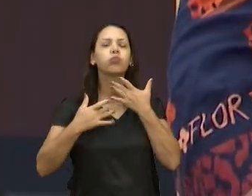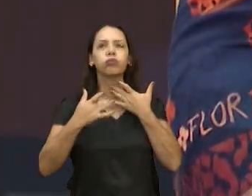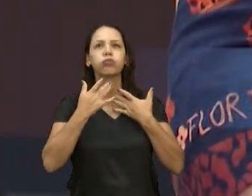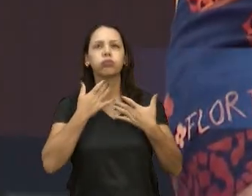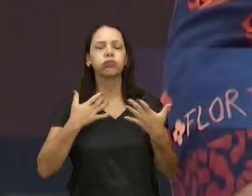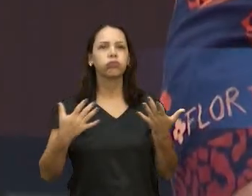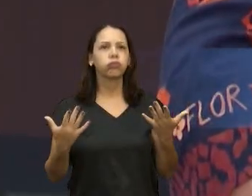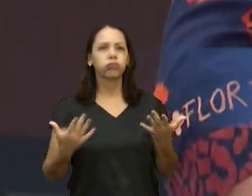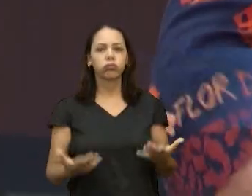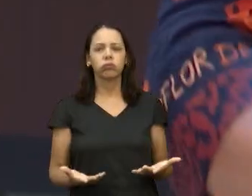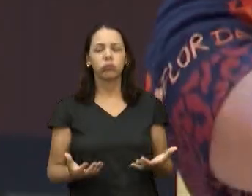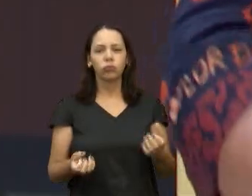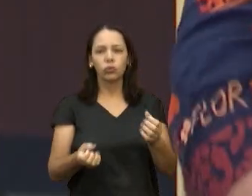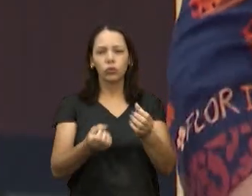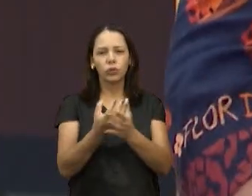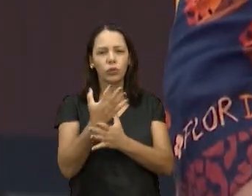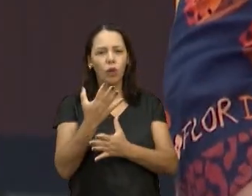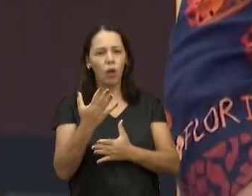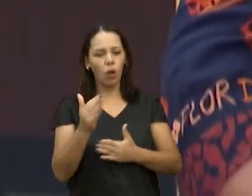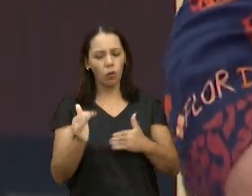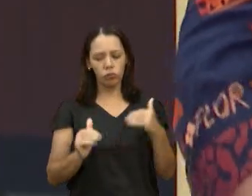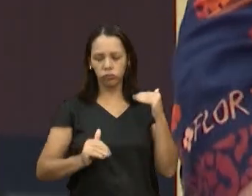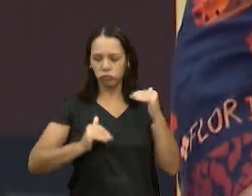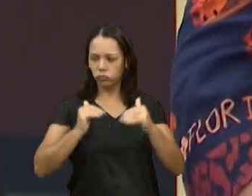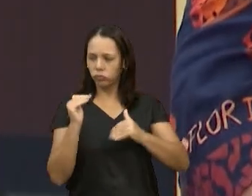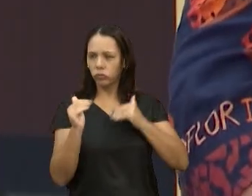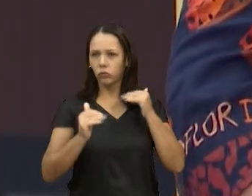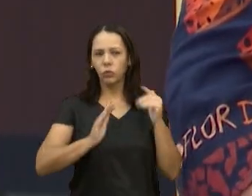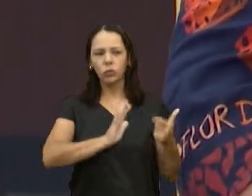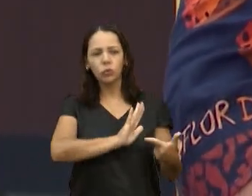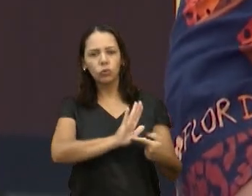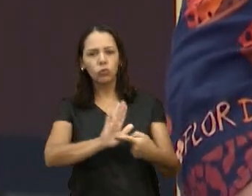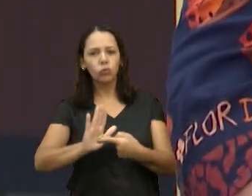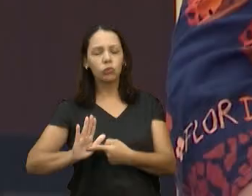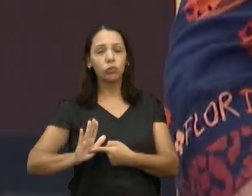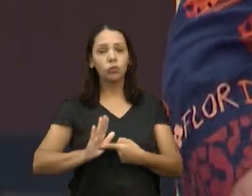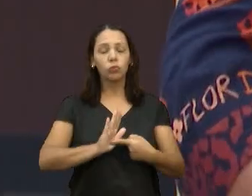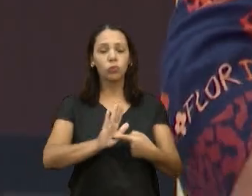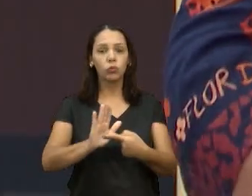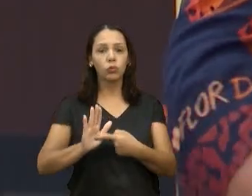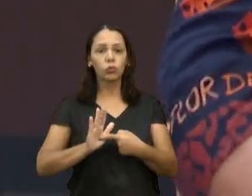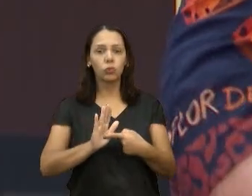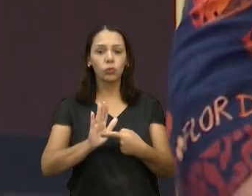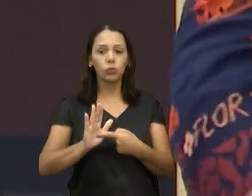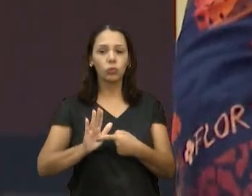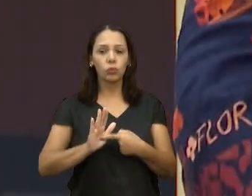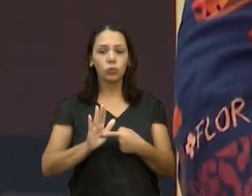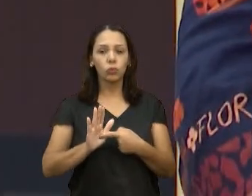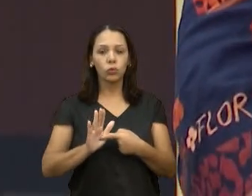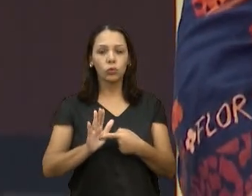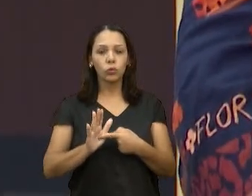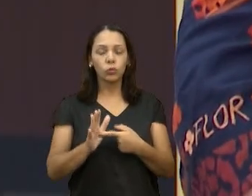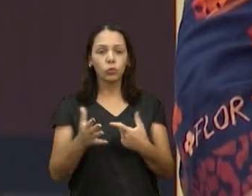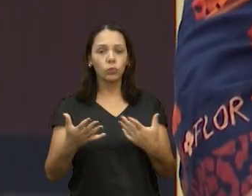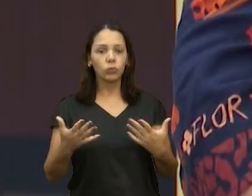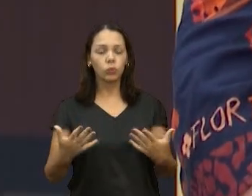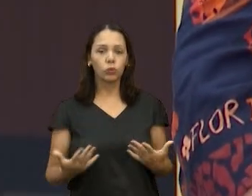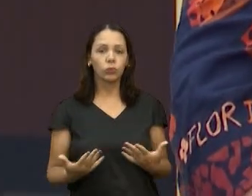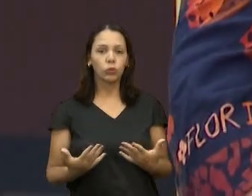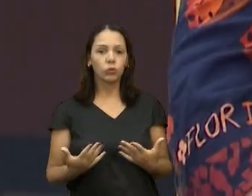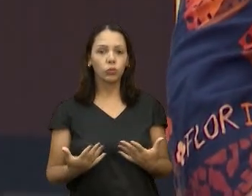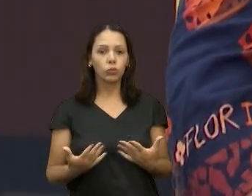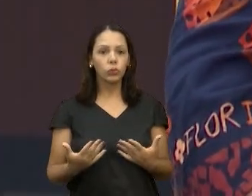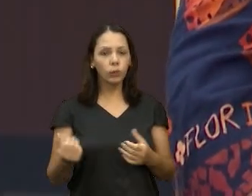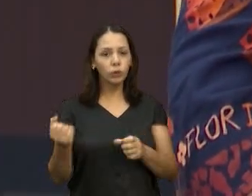de se desenvolver, de se expressar, né? De alguma forma. E